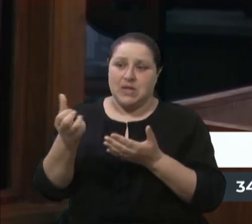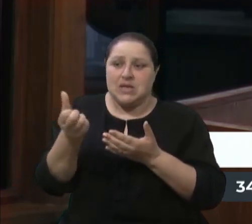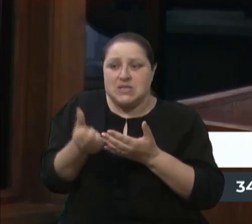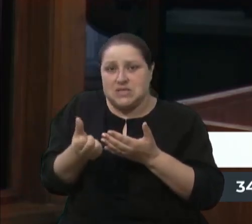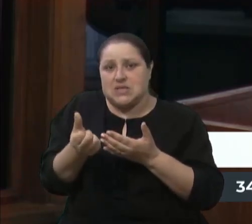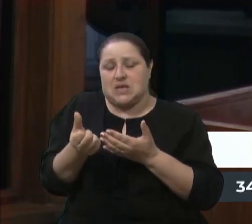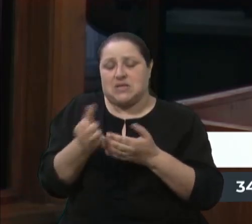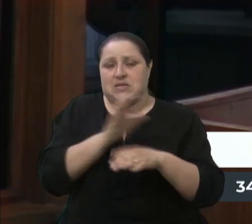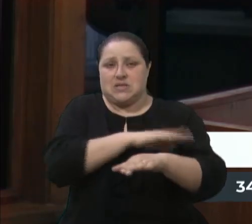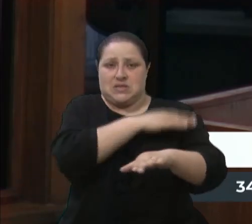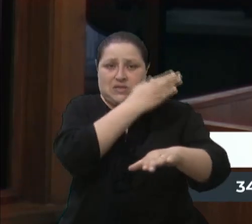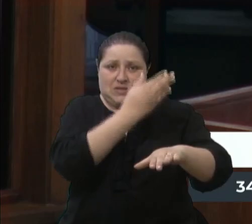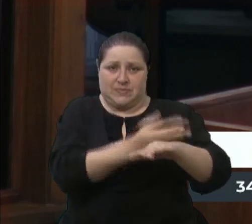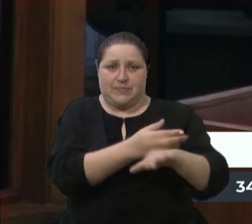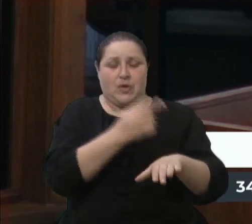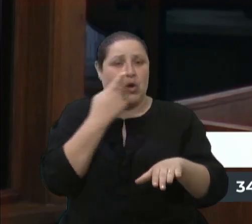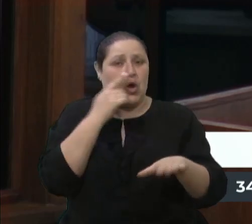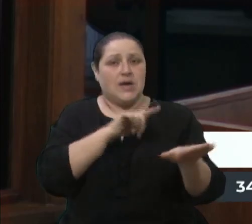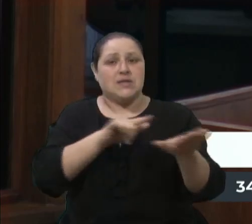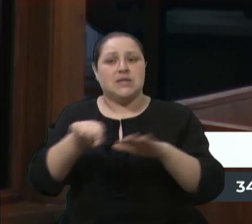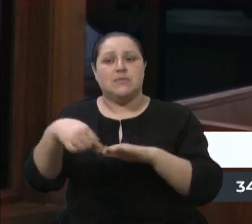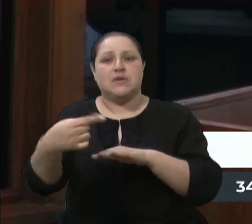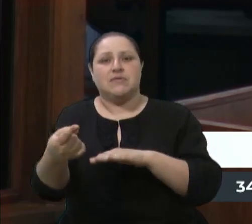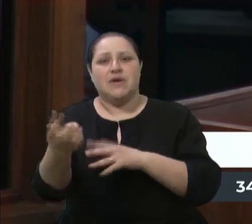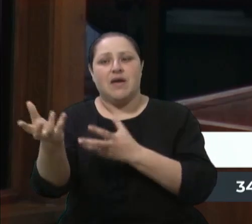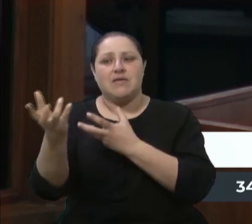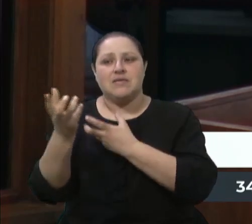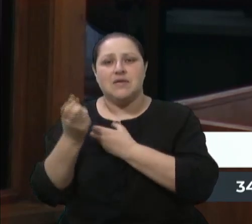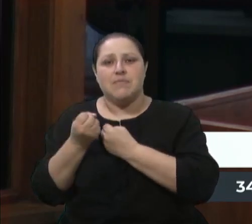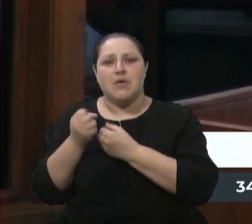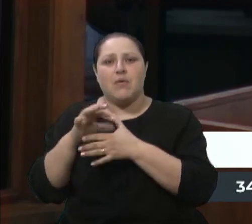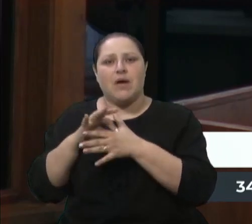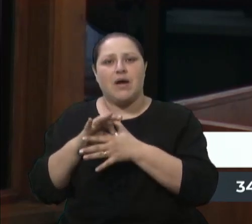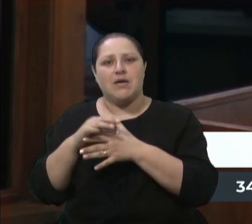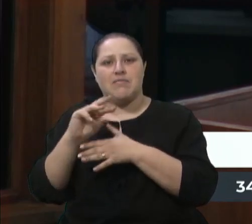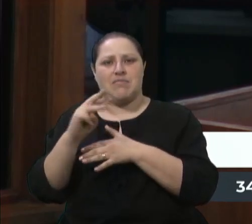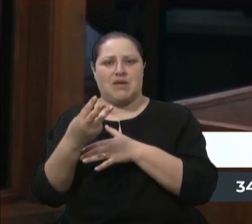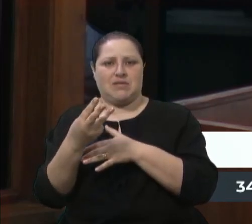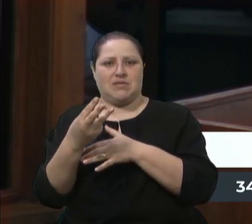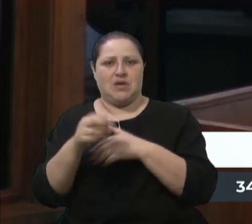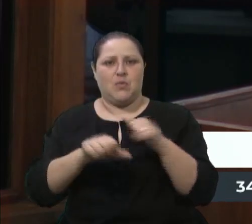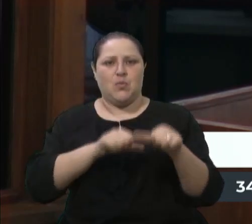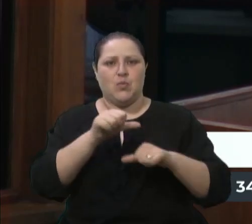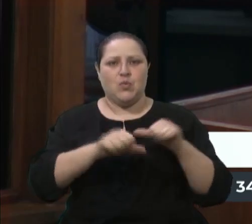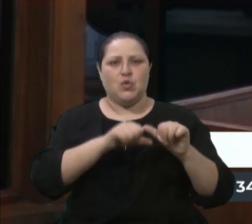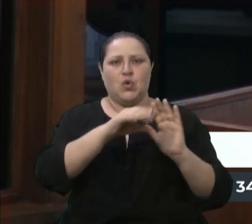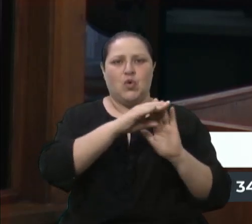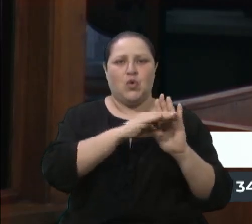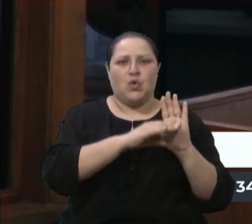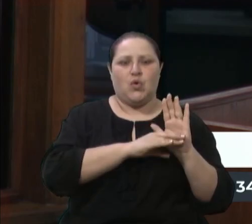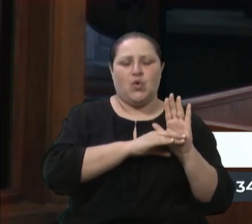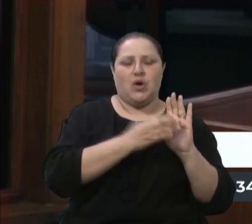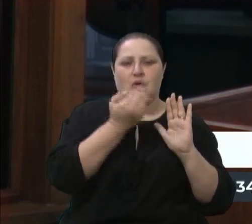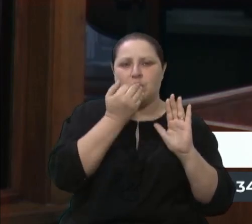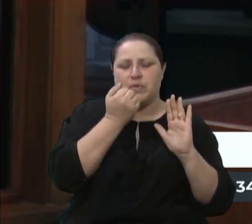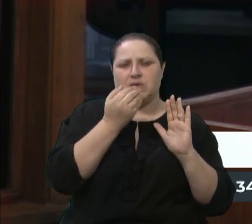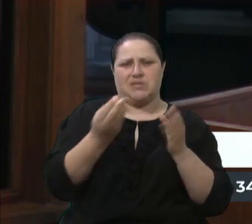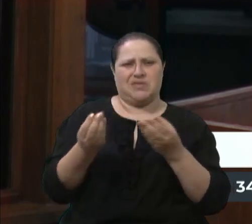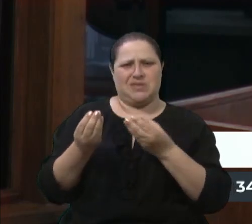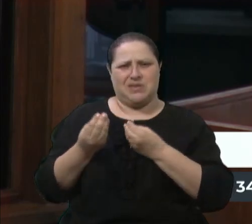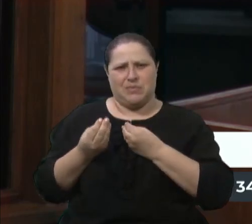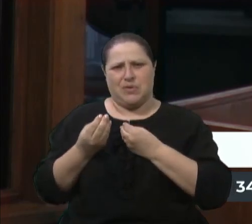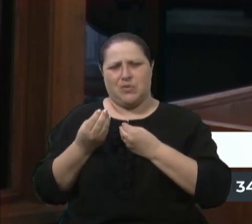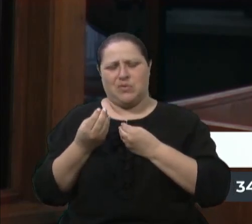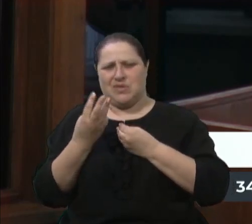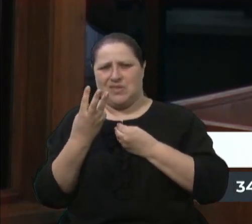dia. Na semana seguinte veio 3. Mudaram um cardápio e veio 3 quilos de carne para uma escola de